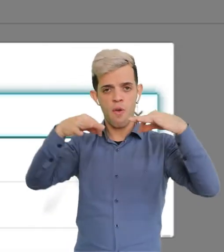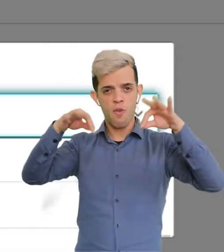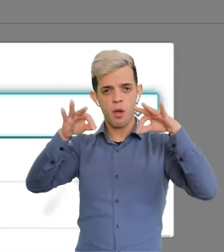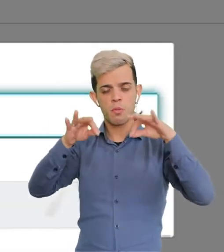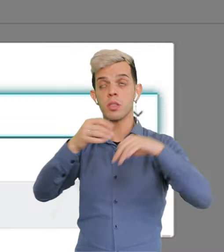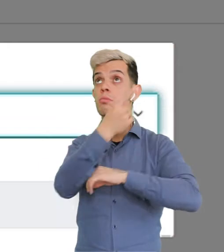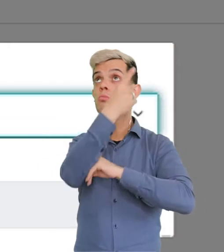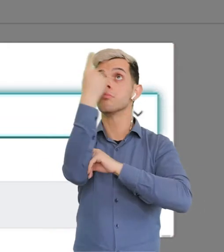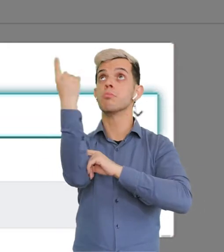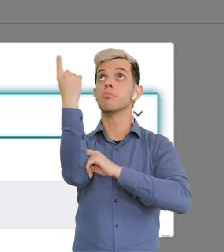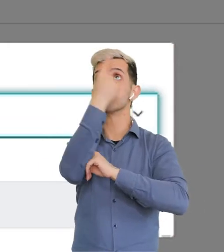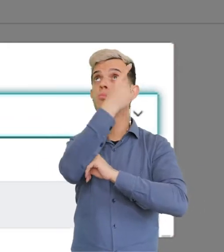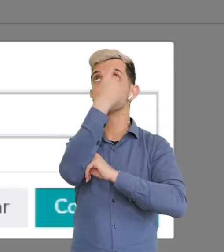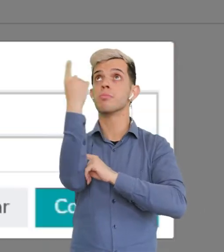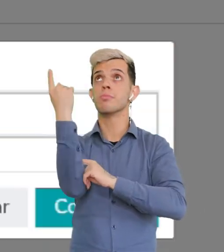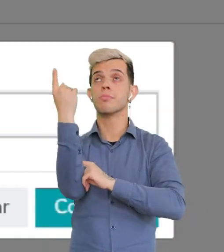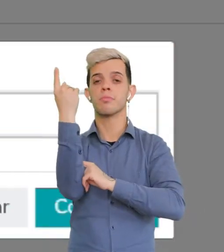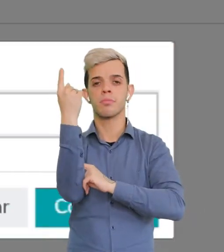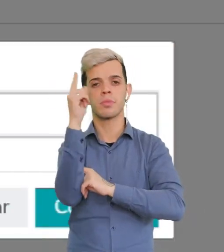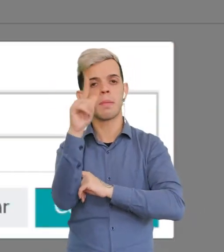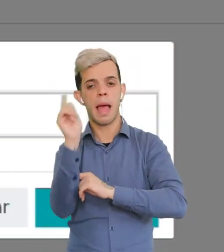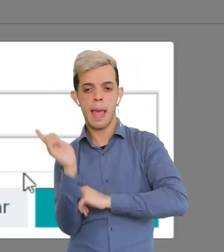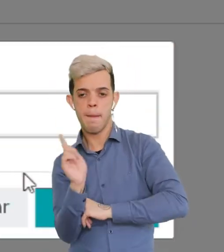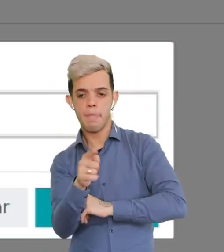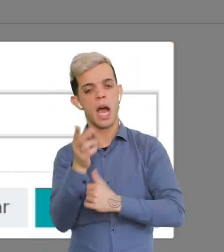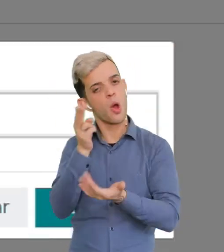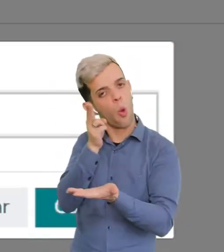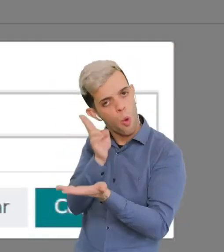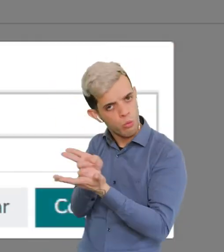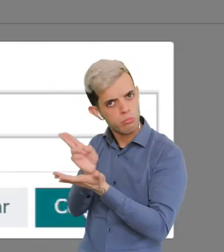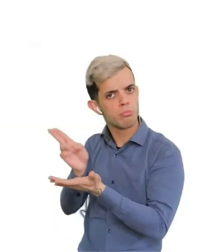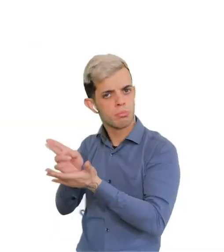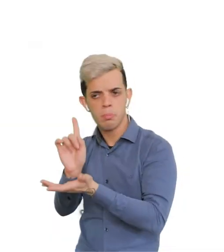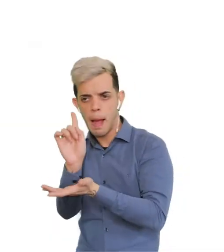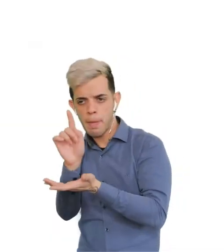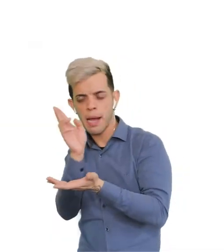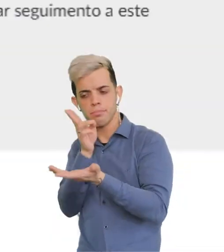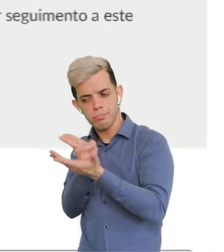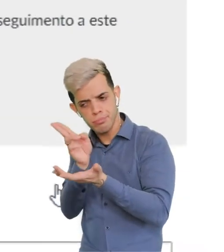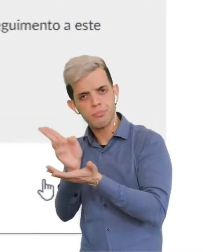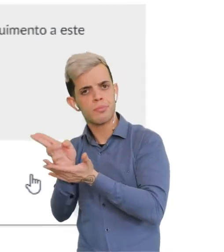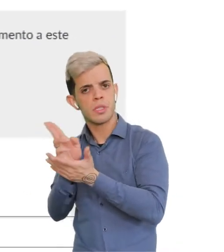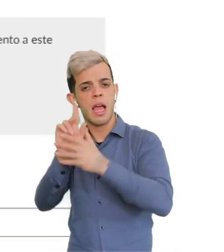selecionar o formulário Defesa de Auto de Infração e clicar em Continuar,